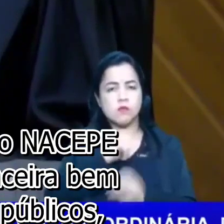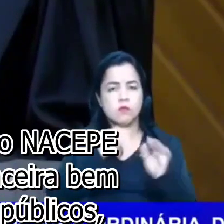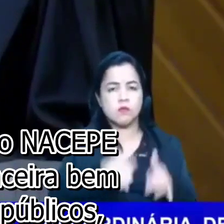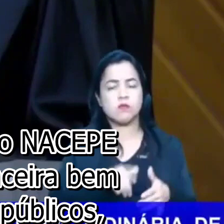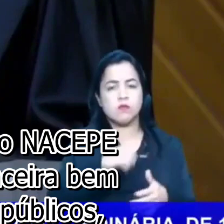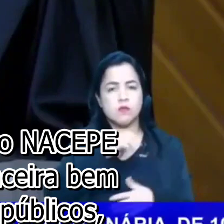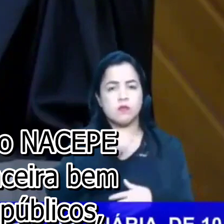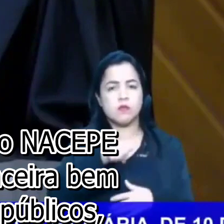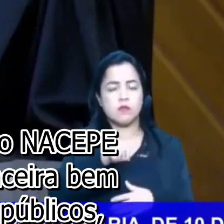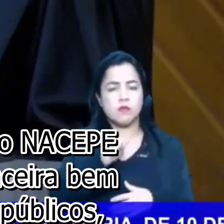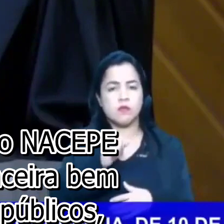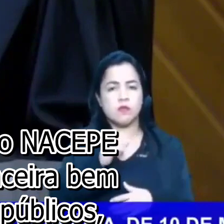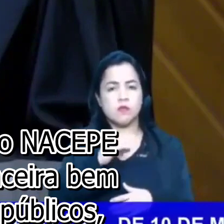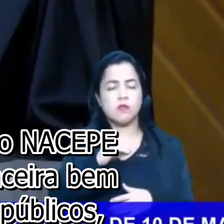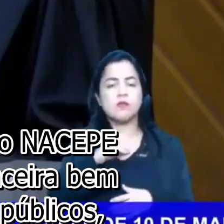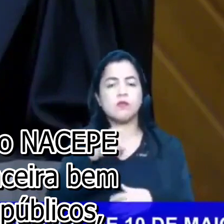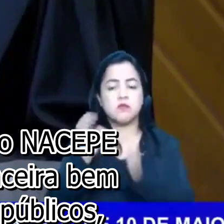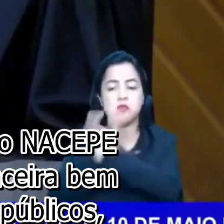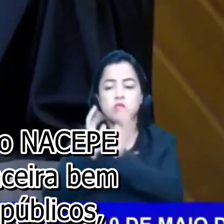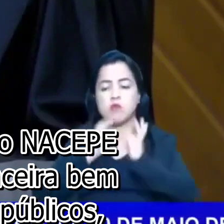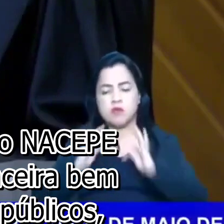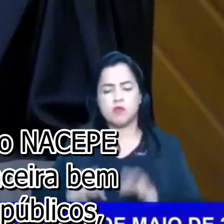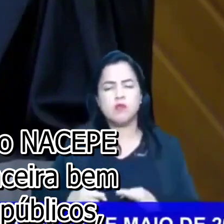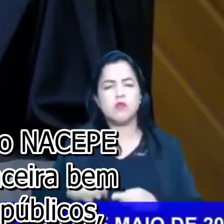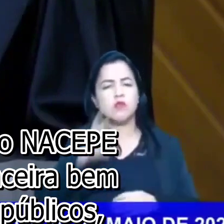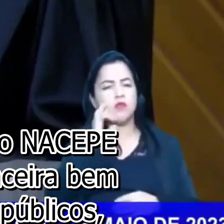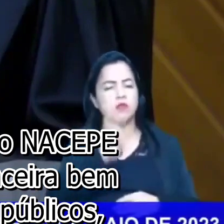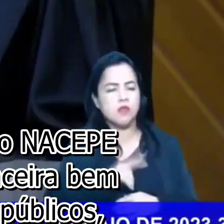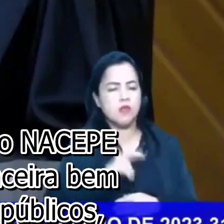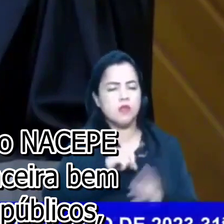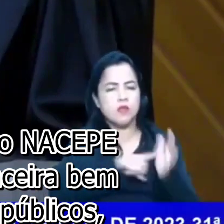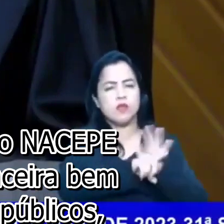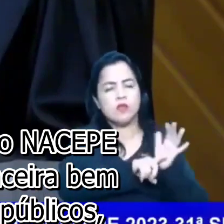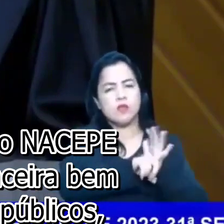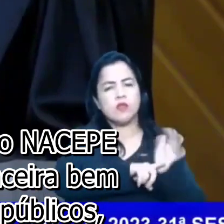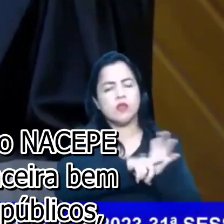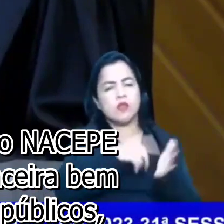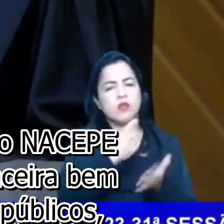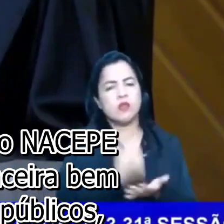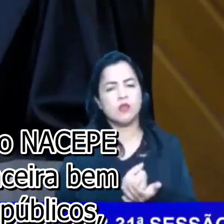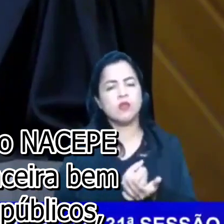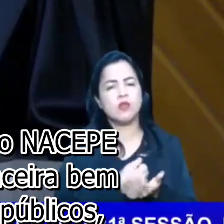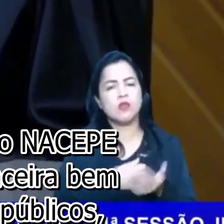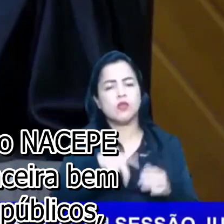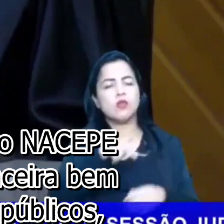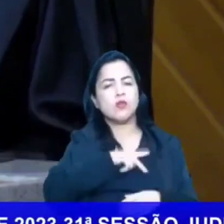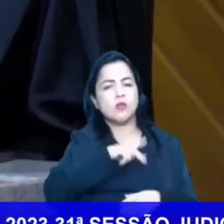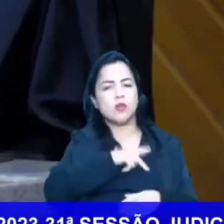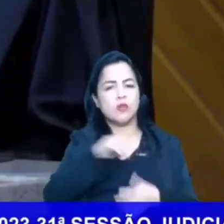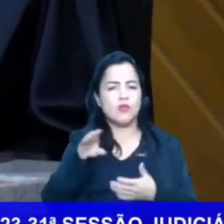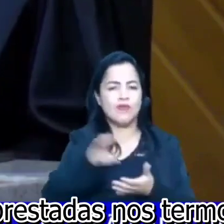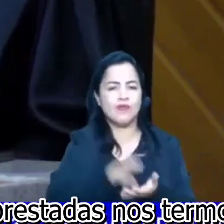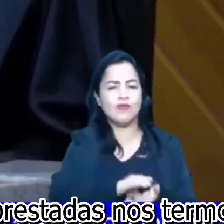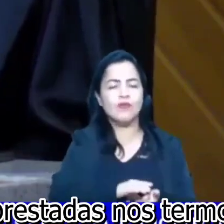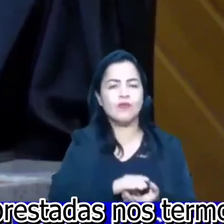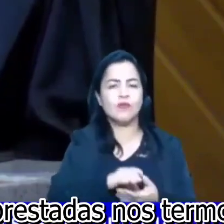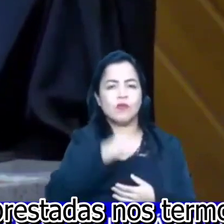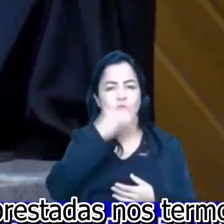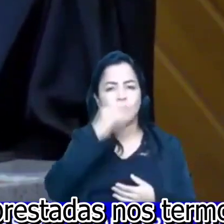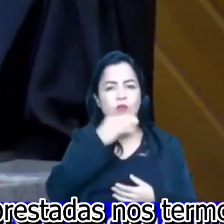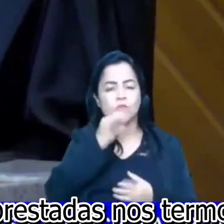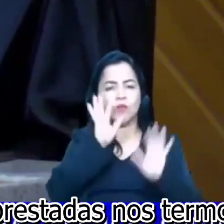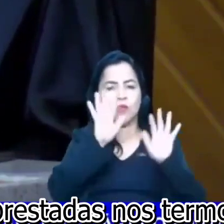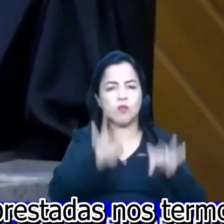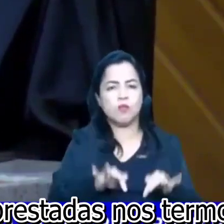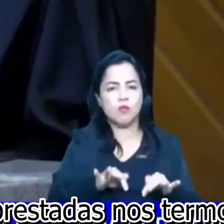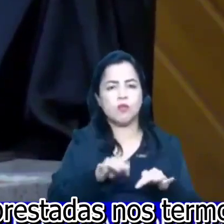NACEP, informou a inexistência de movimentação financeira, bem como a ausência de recebimento de recursos públicos, e sugeriu, ao final,